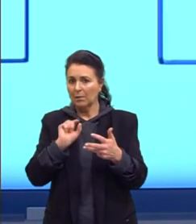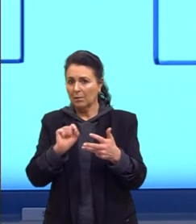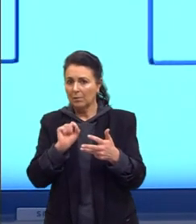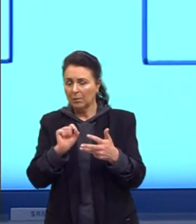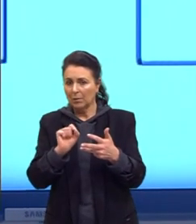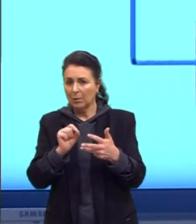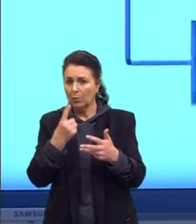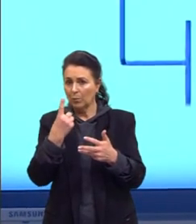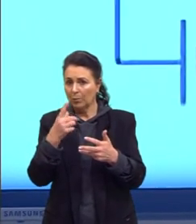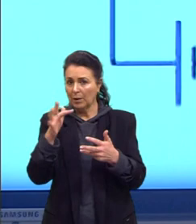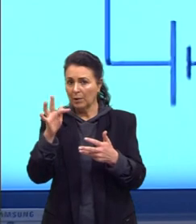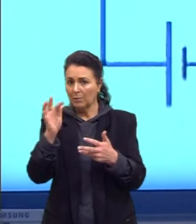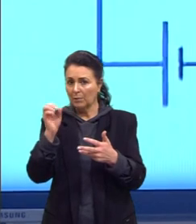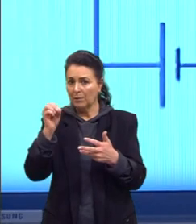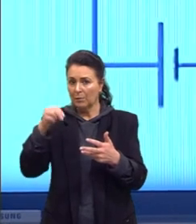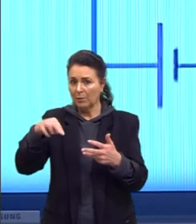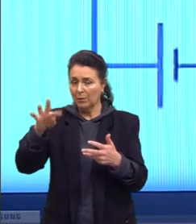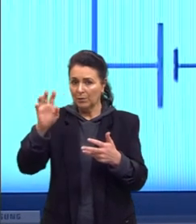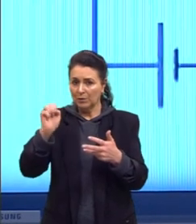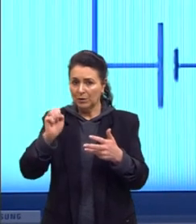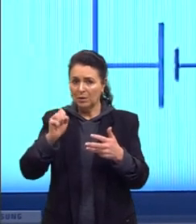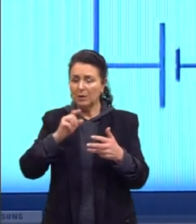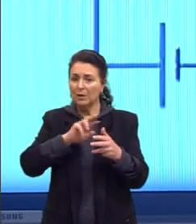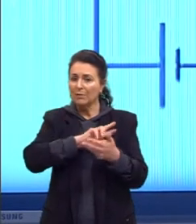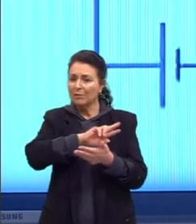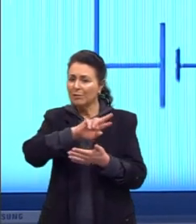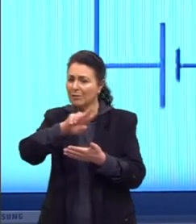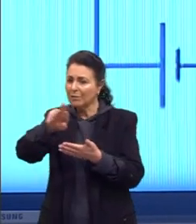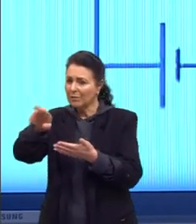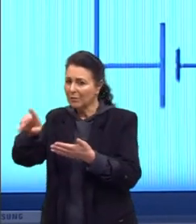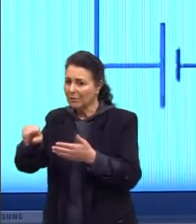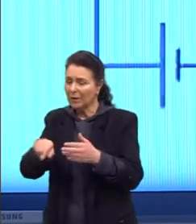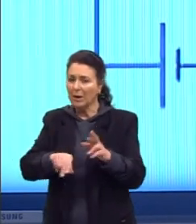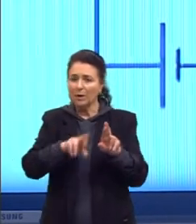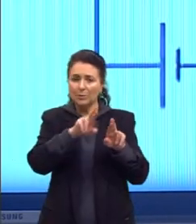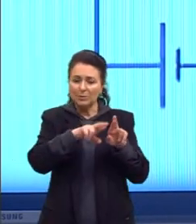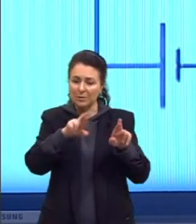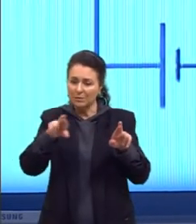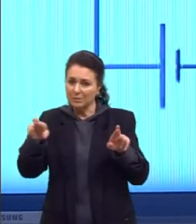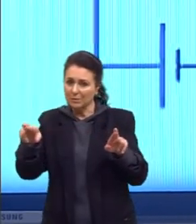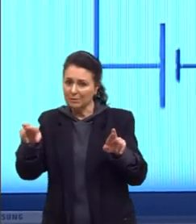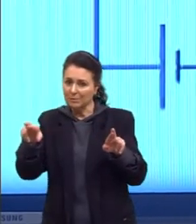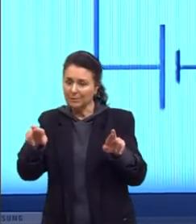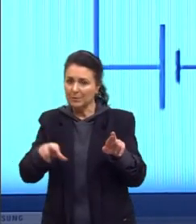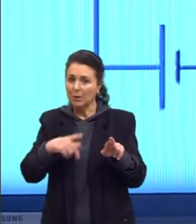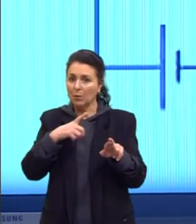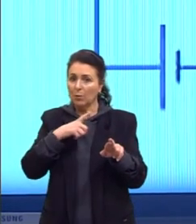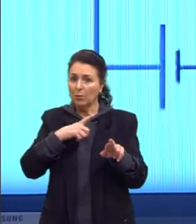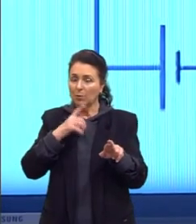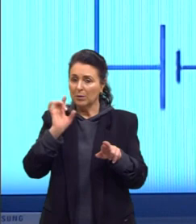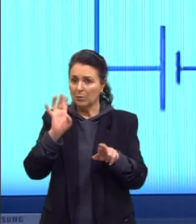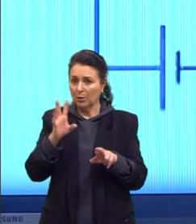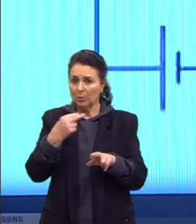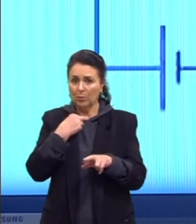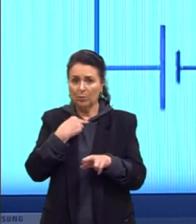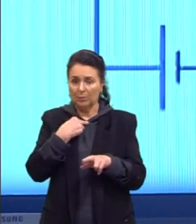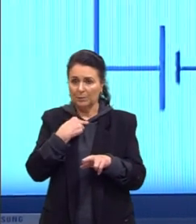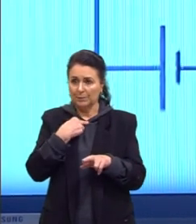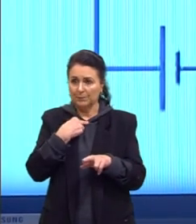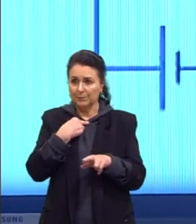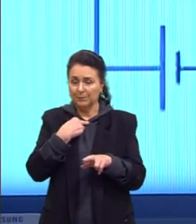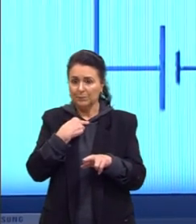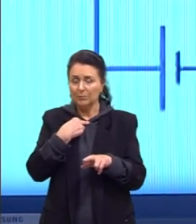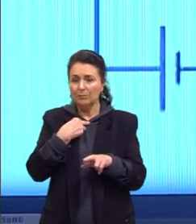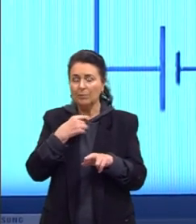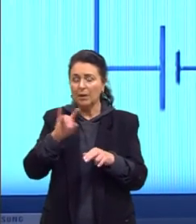que uma fonte só tem vários resistores aqui né mas a princípio a gente tá olhando só para fonte uma só então não pode ser tá